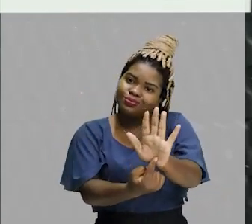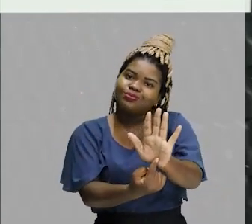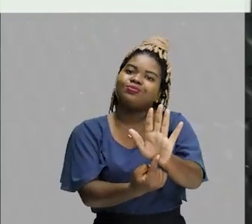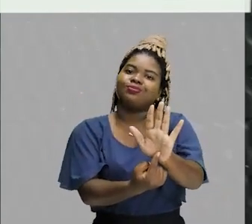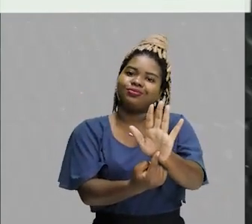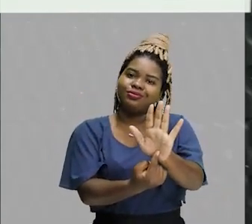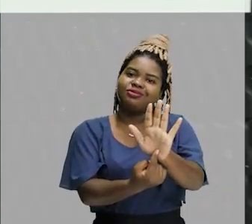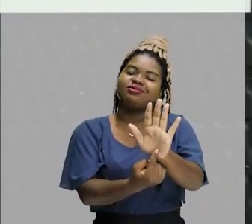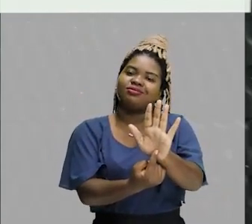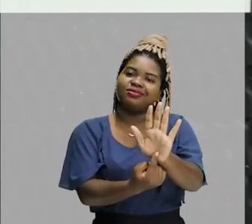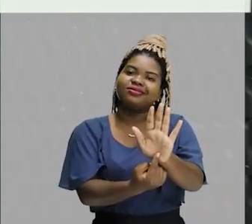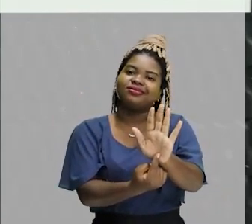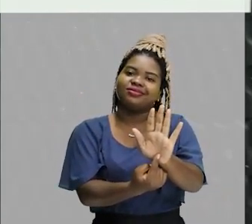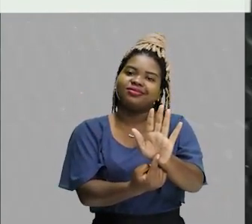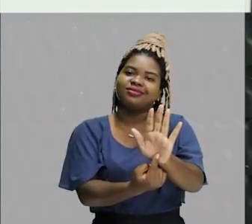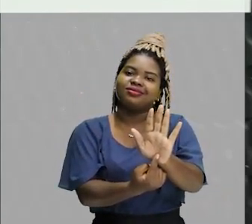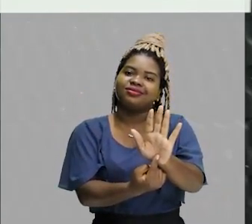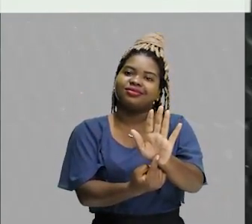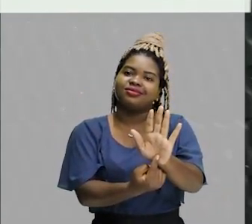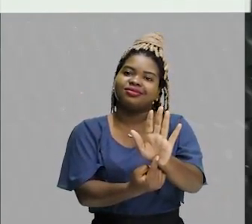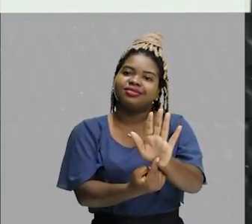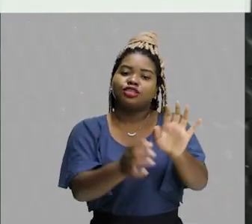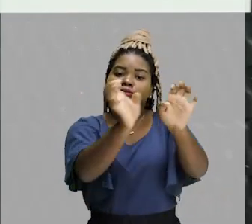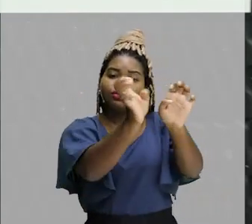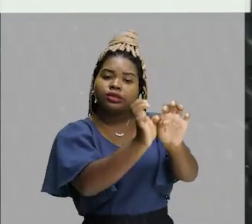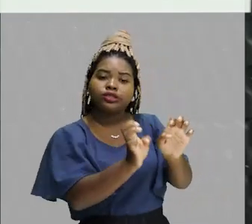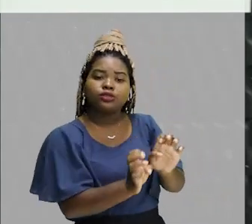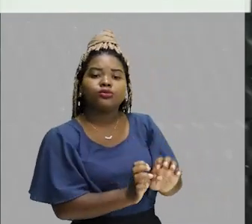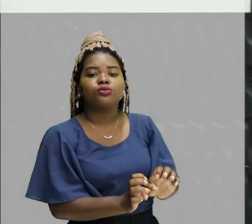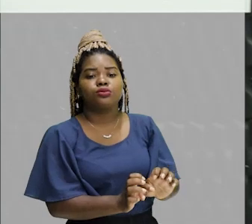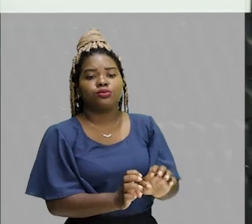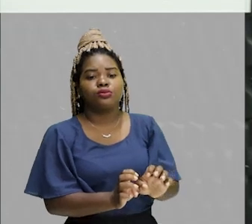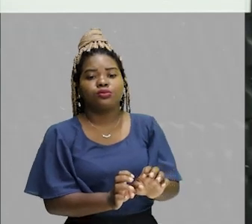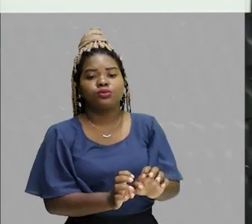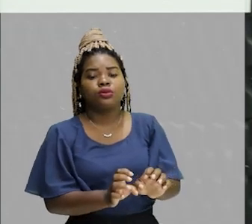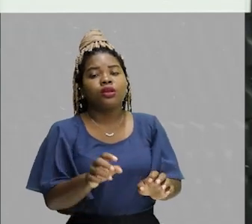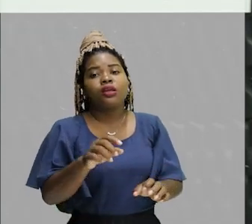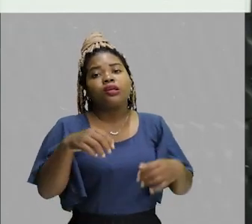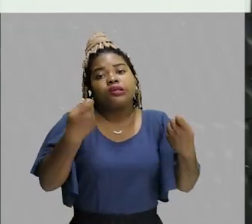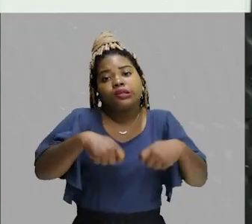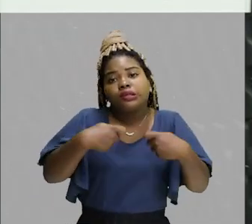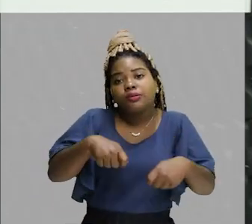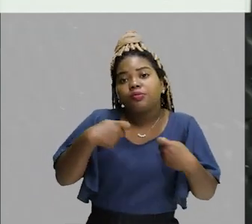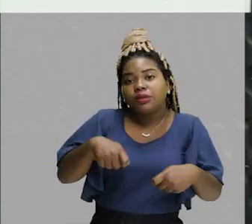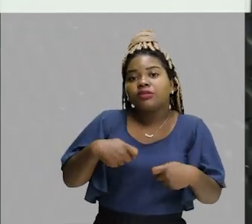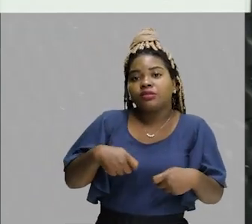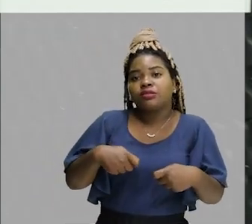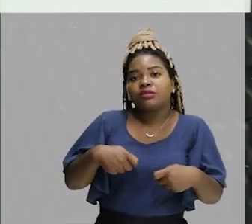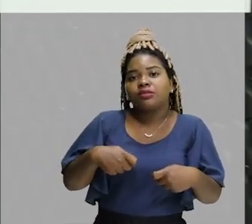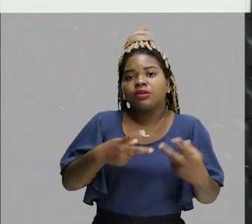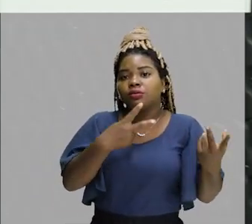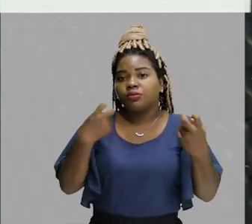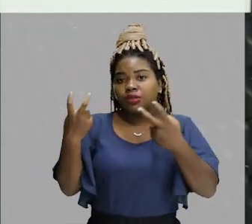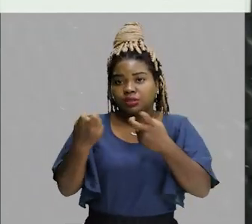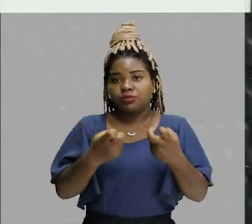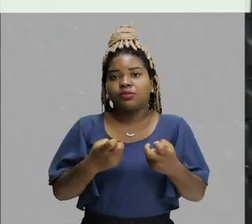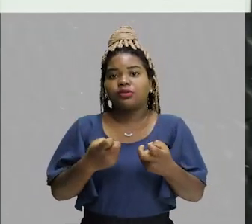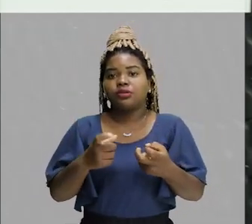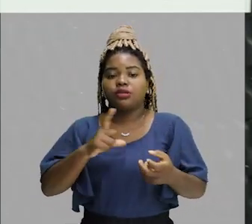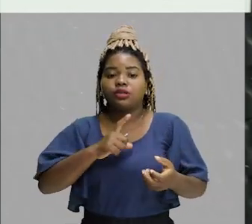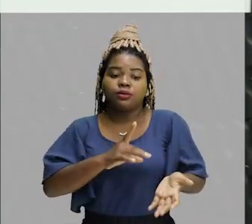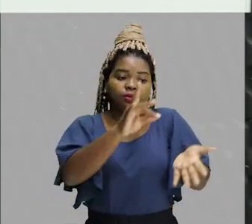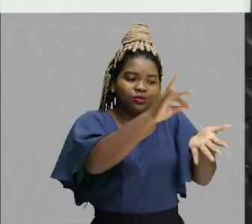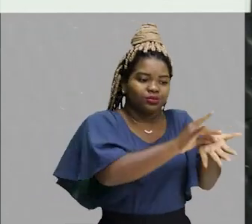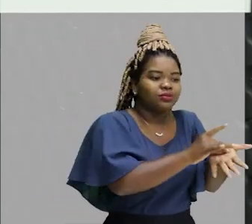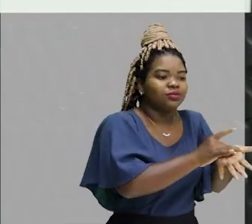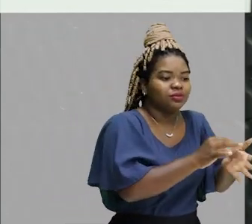uma arquitetura lógica, é uma arquitetura da qual nós precisamos entender que ela parte de uma verdade